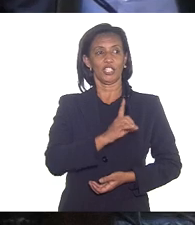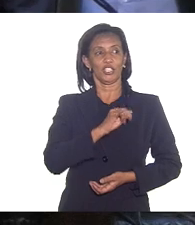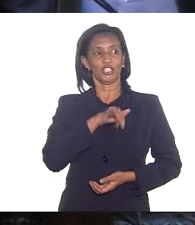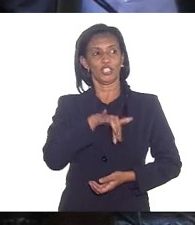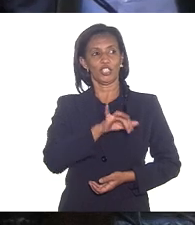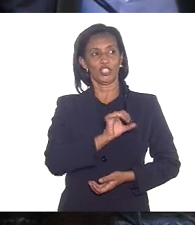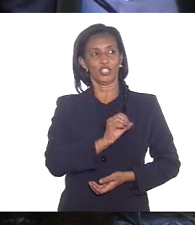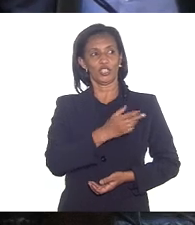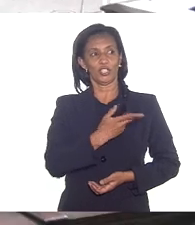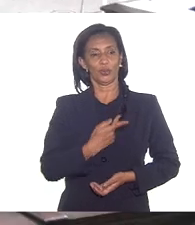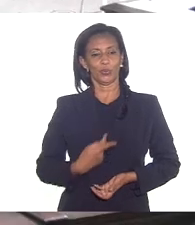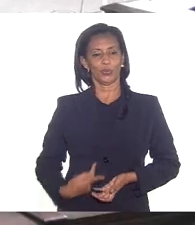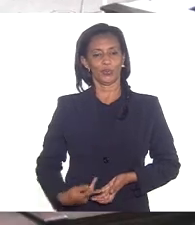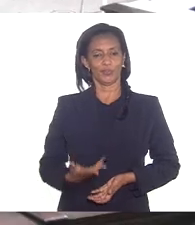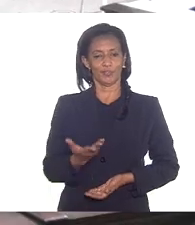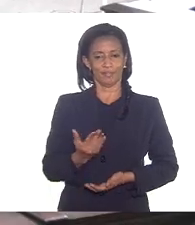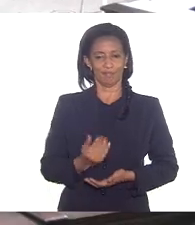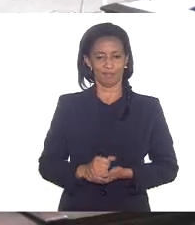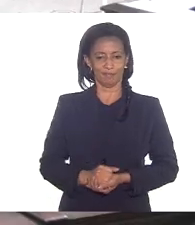Dino